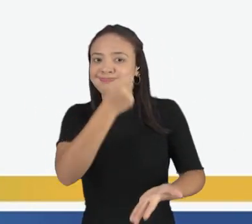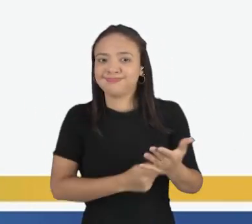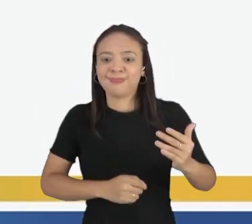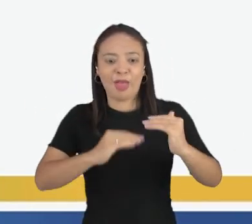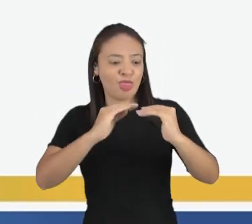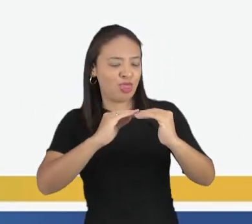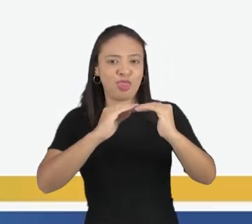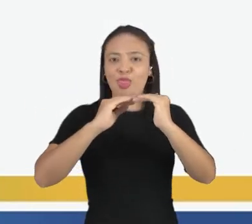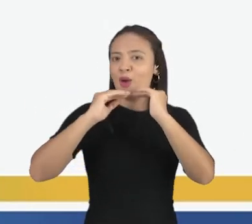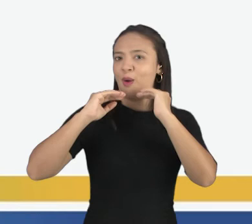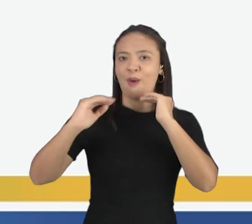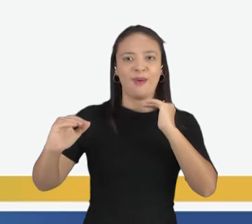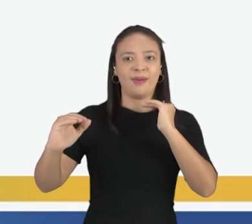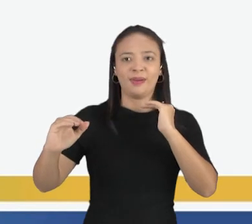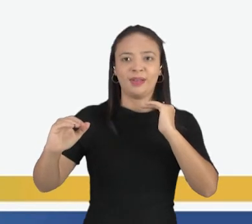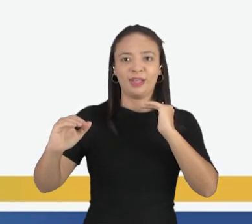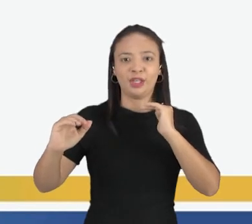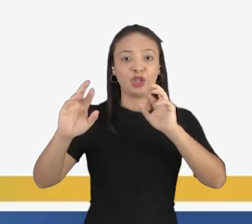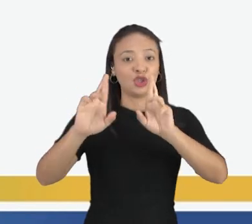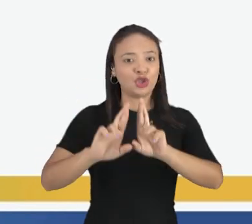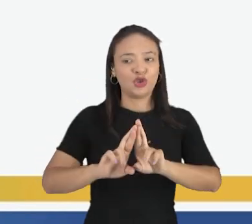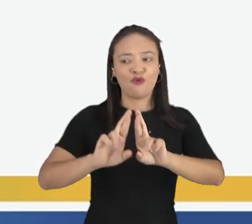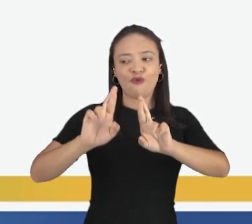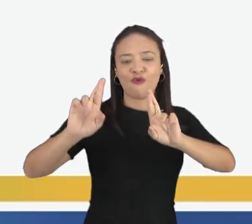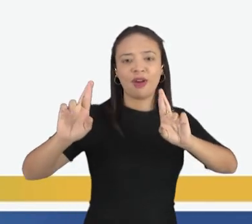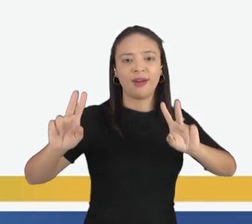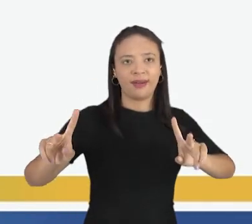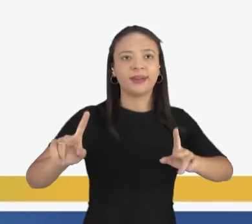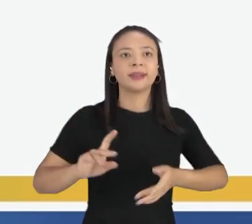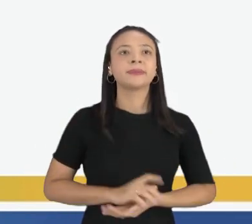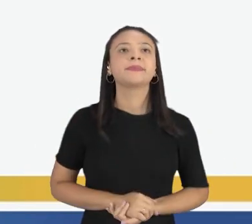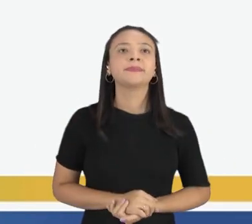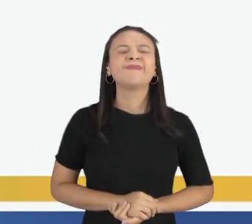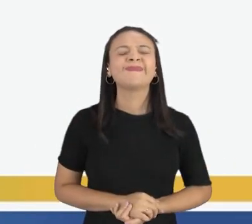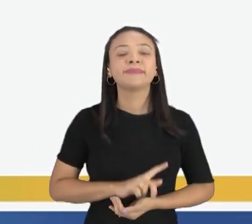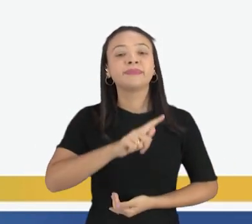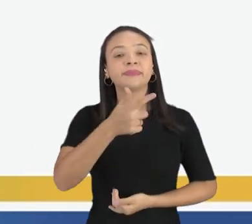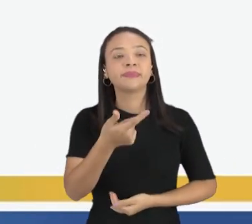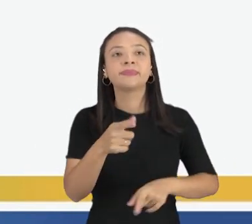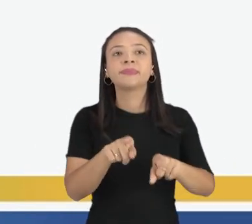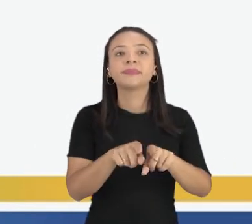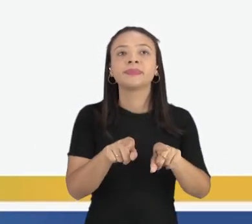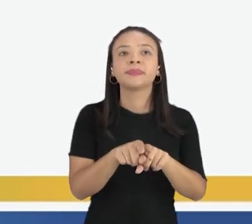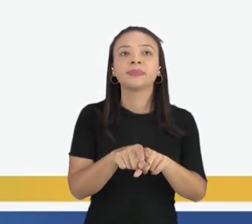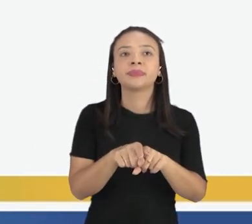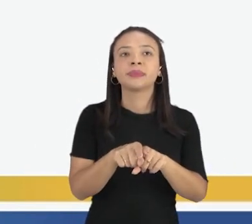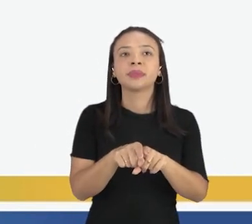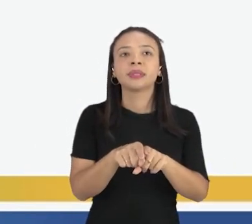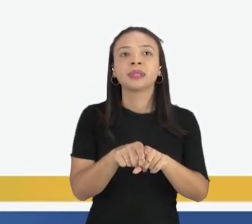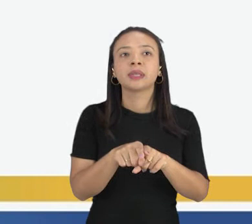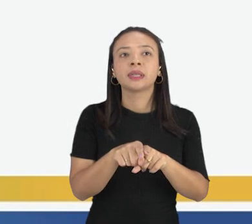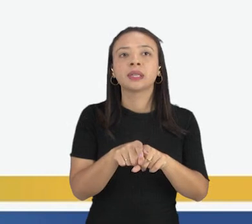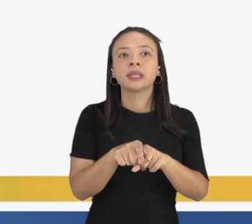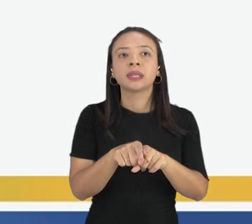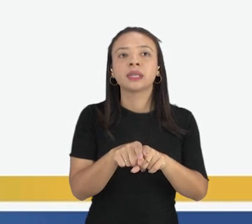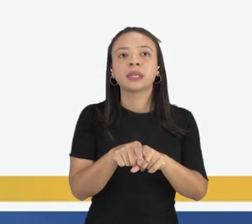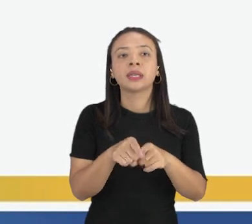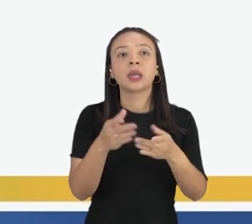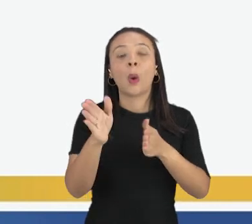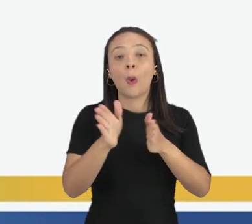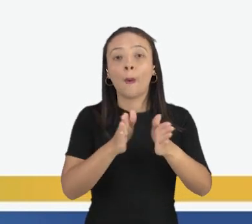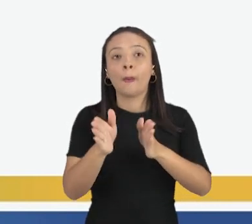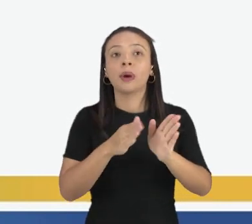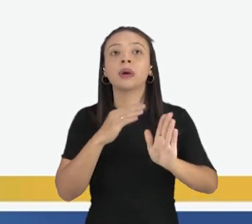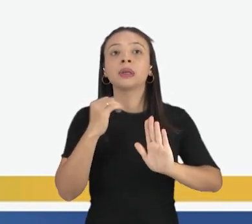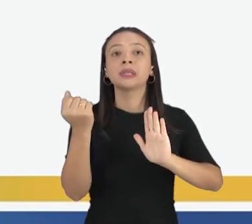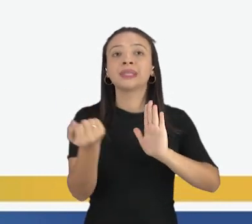completamente numa ideologia oposta, então, ao comunismo. E a outra o período ficou marcado